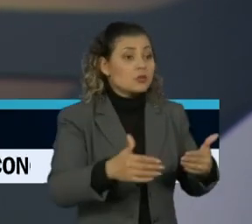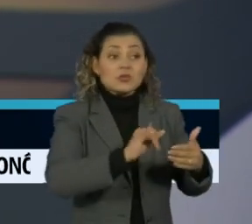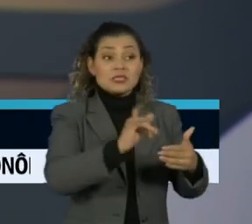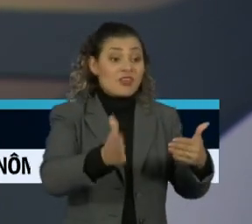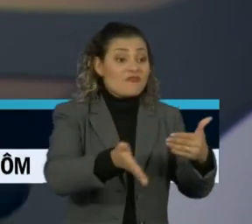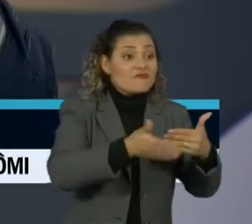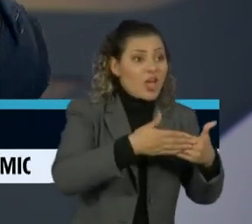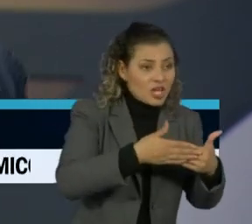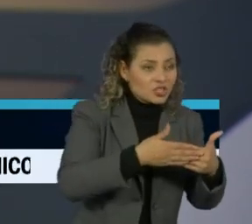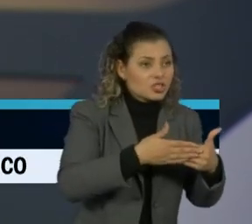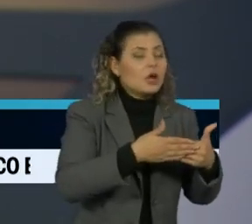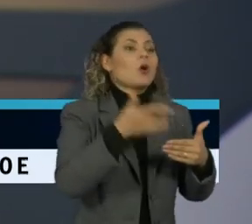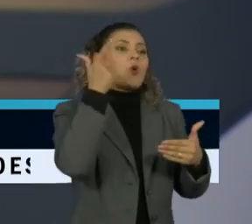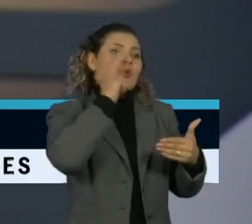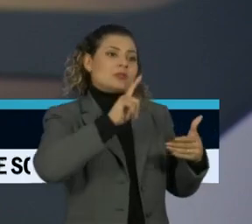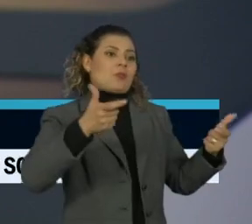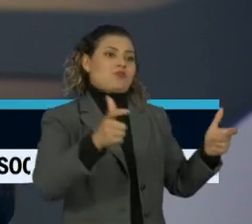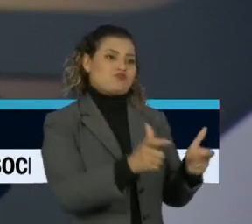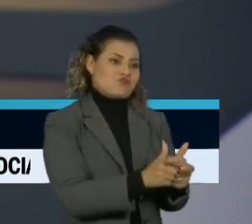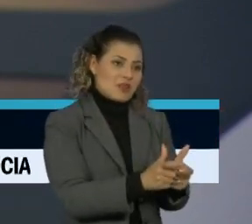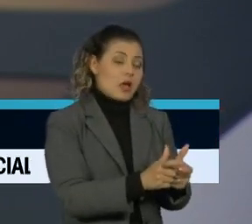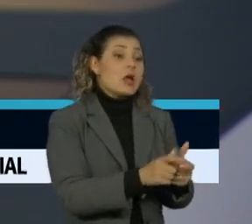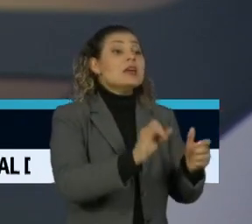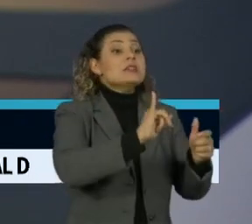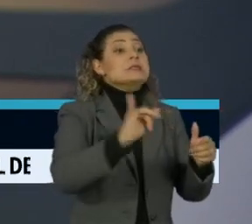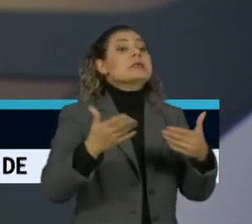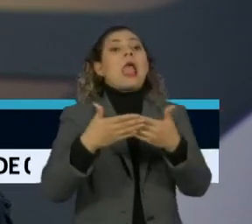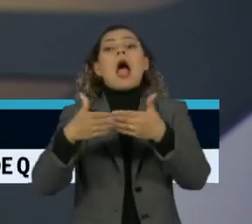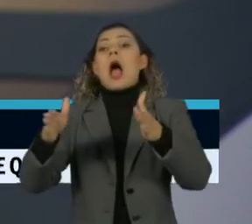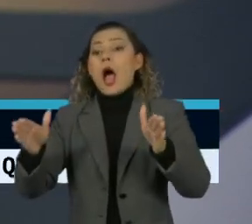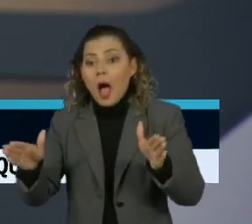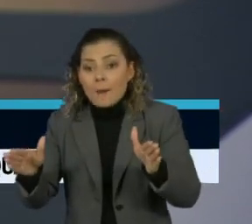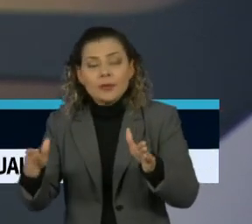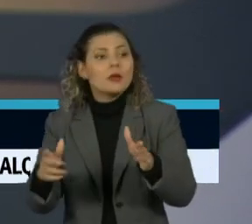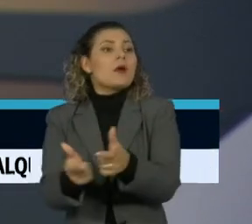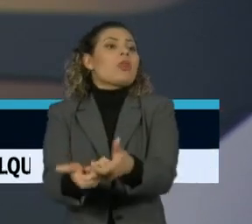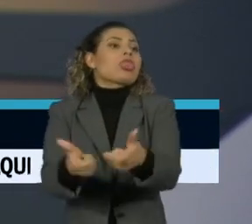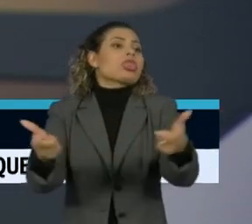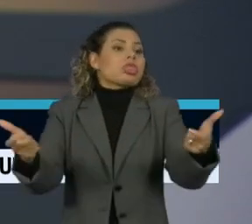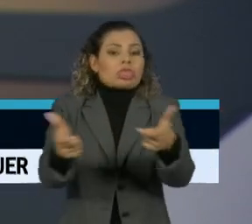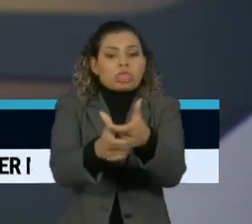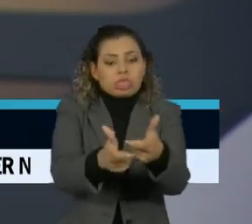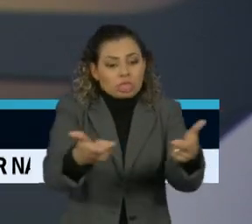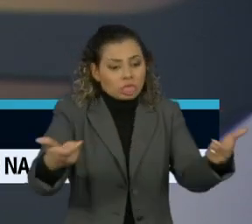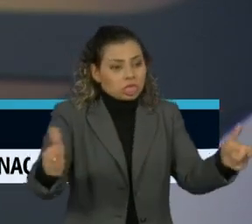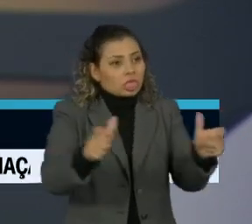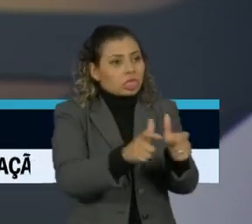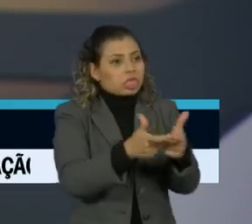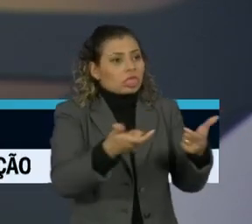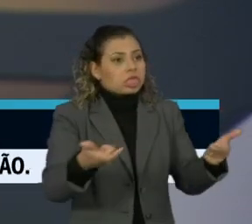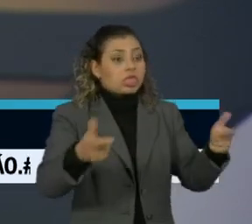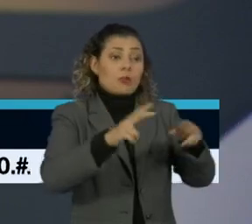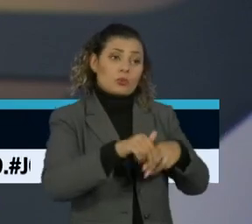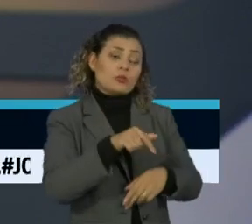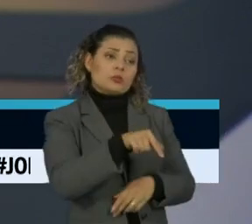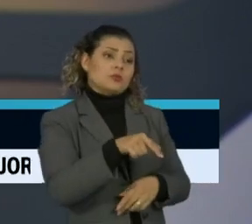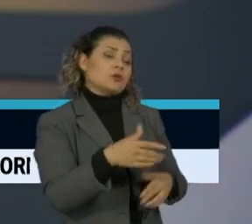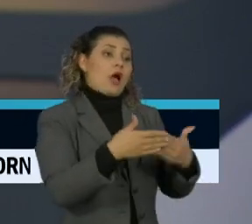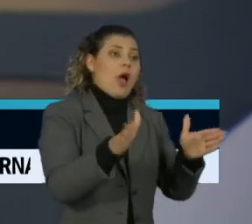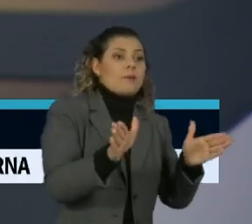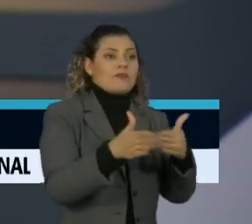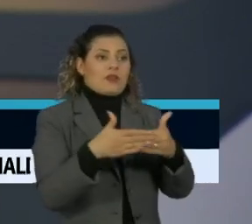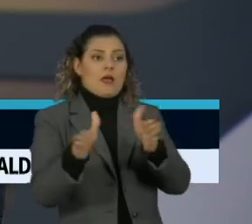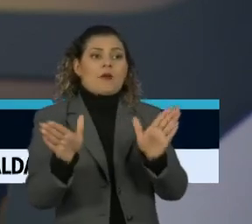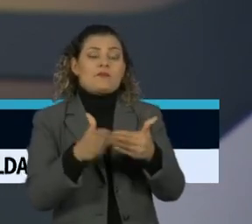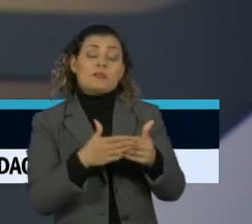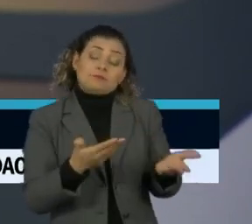fecha se fecha de contaminação se muda a cor então isso essa dança das cores vai